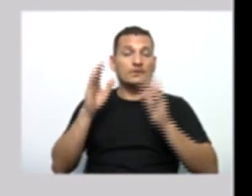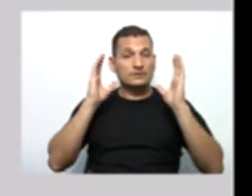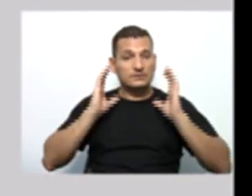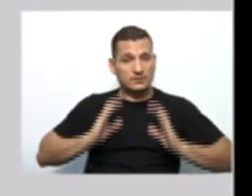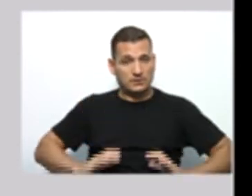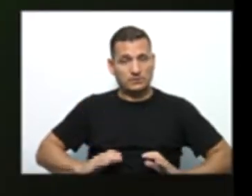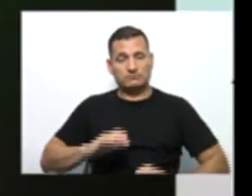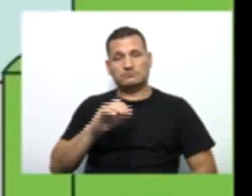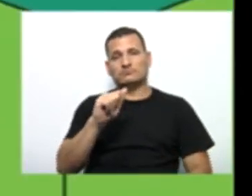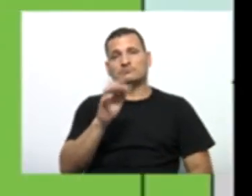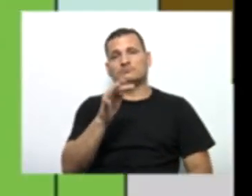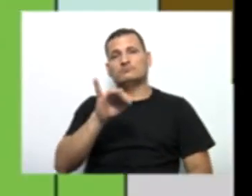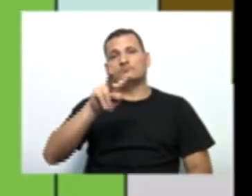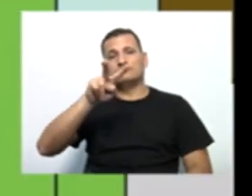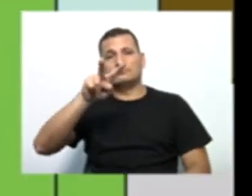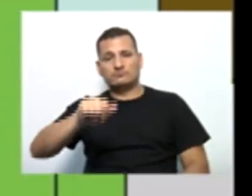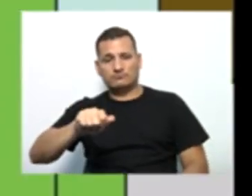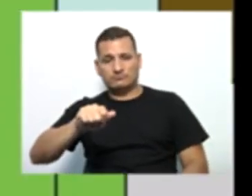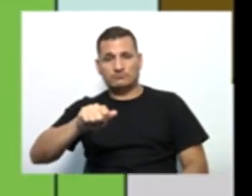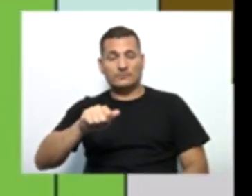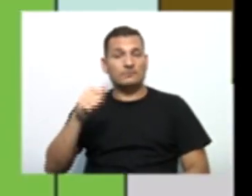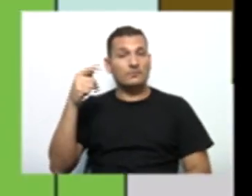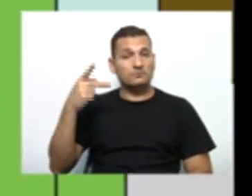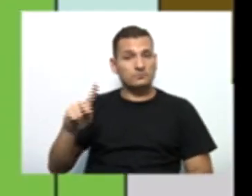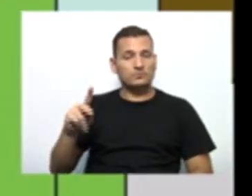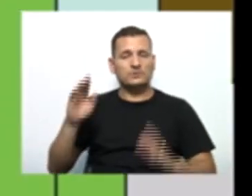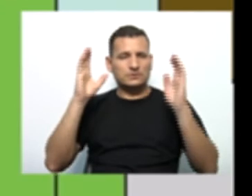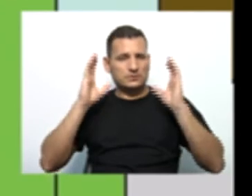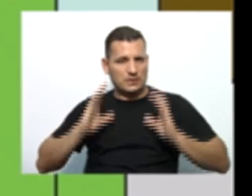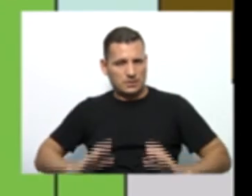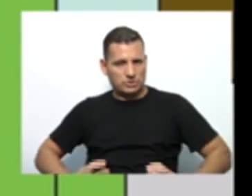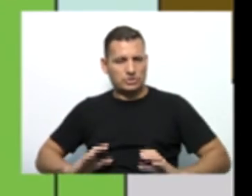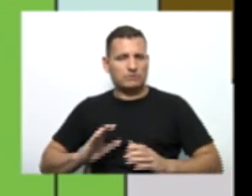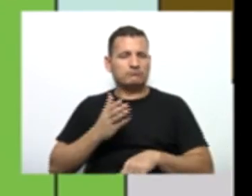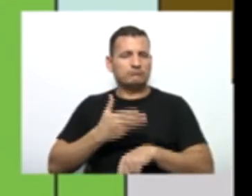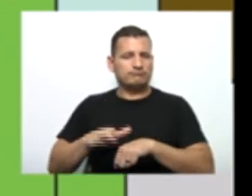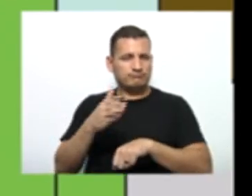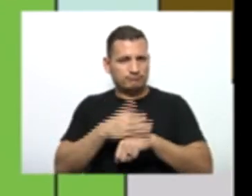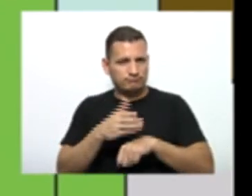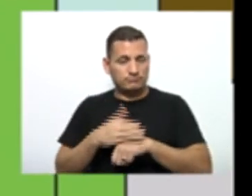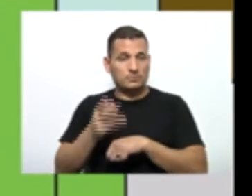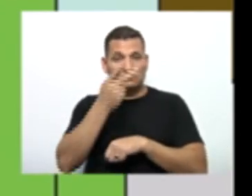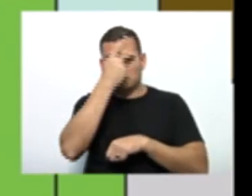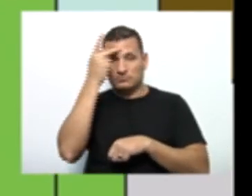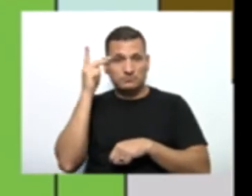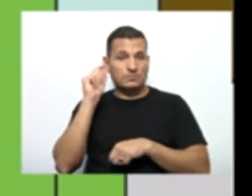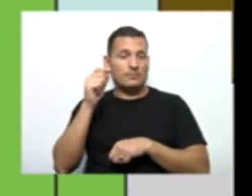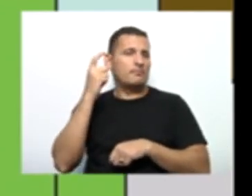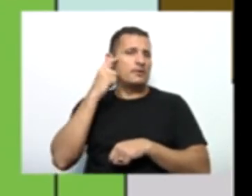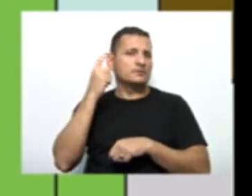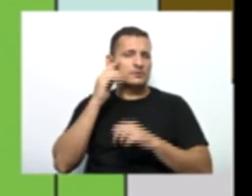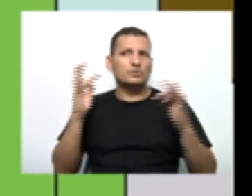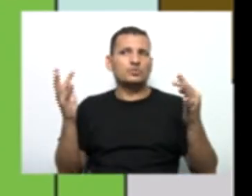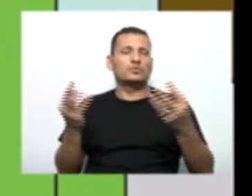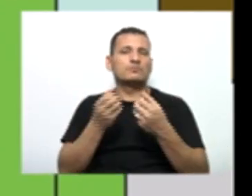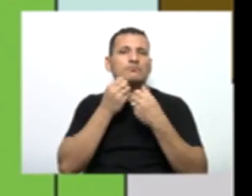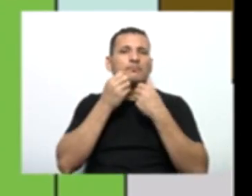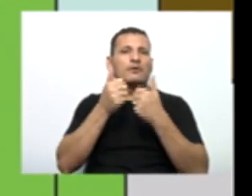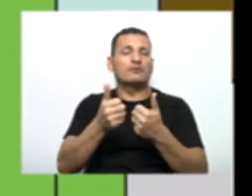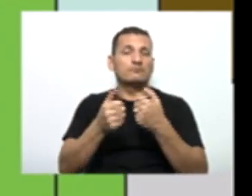a lei e o direito inviolável à vida, à liberdade, à igualdade, à segurança e à propriedade.